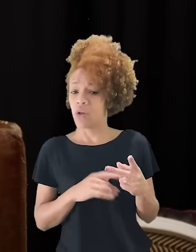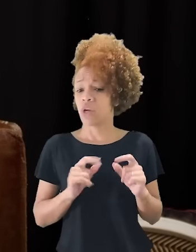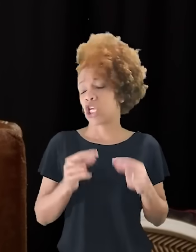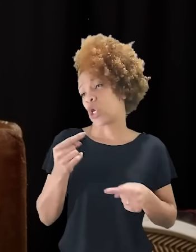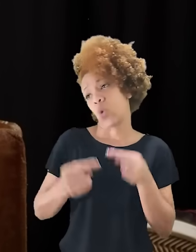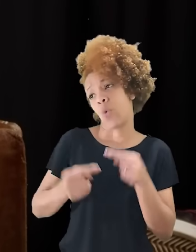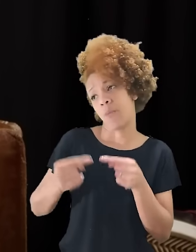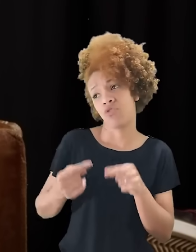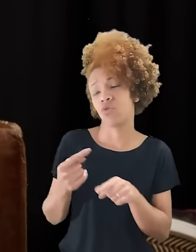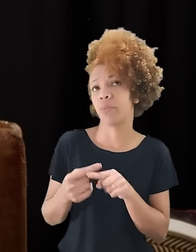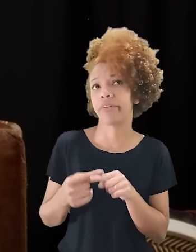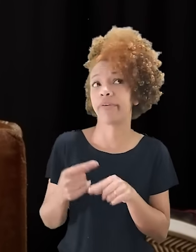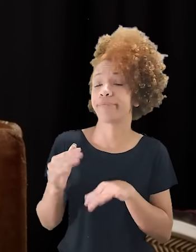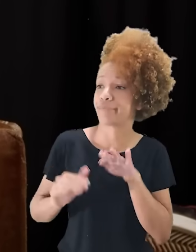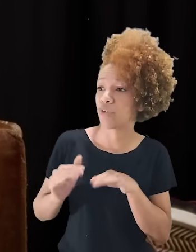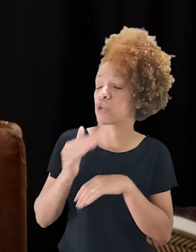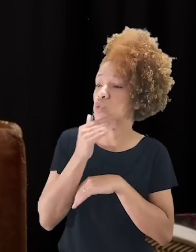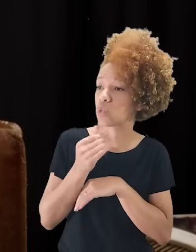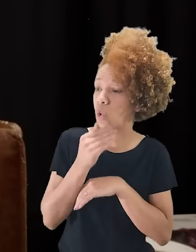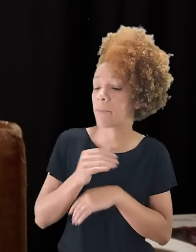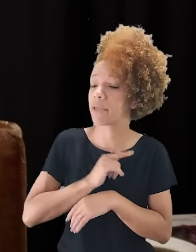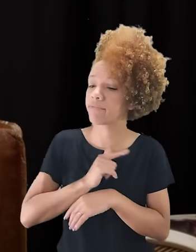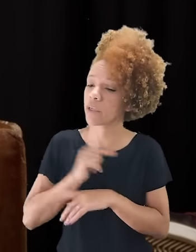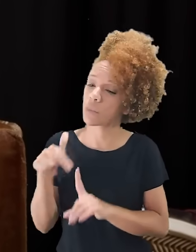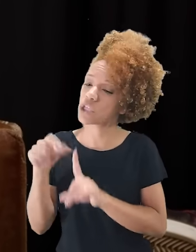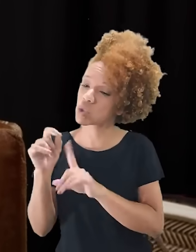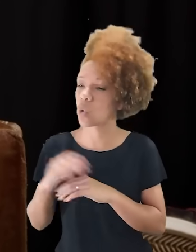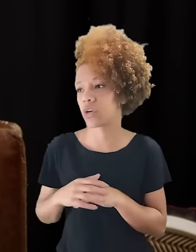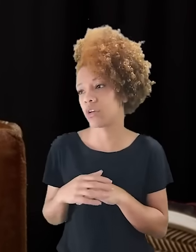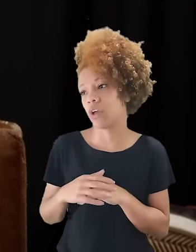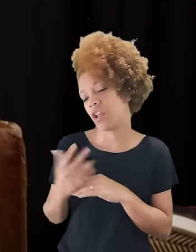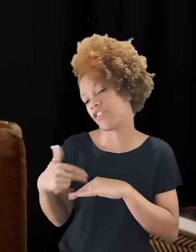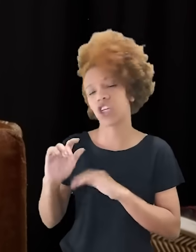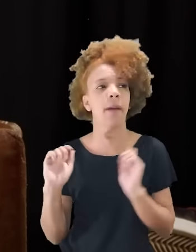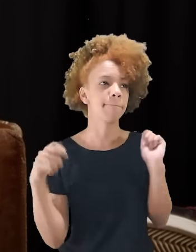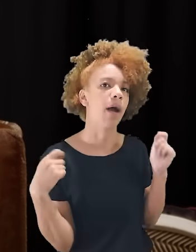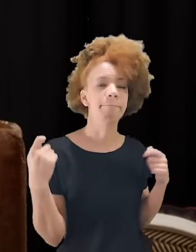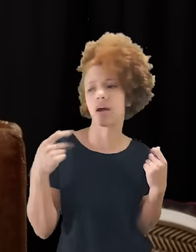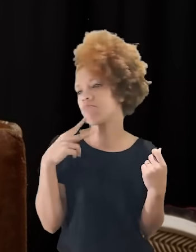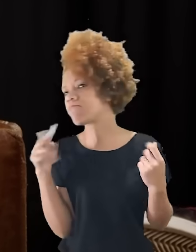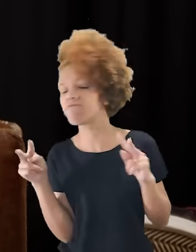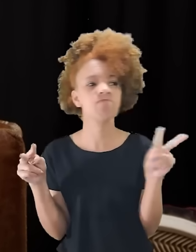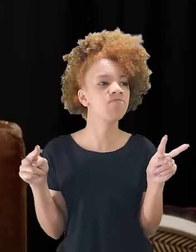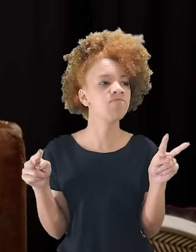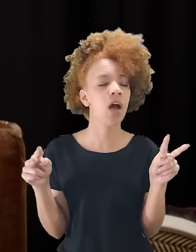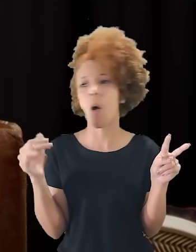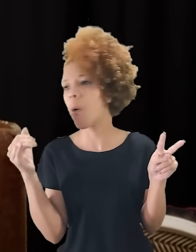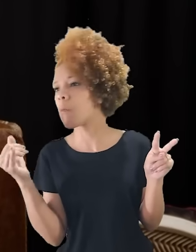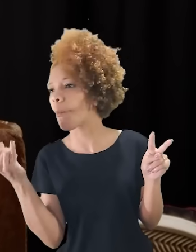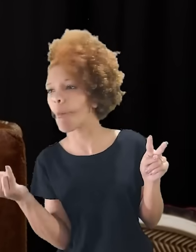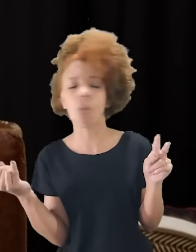competem né Por causa que talvez o homem tem uma preferência ele vai chegar numa balada ele vai preferir uma mais magra ou uma mais